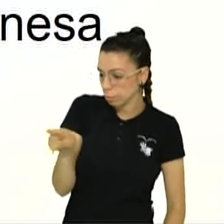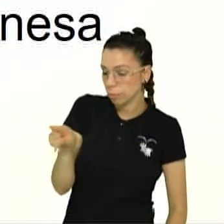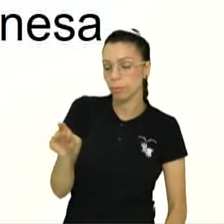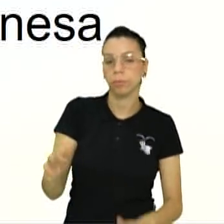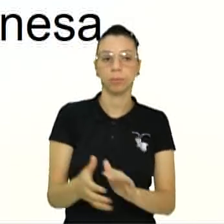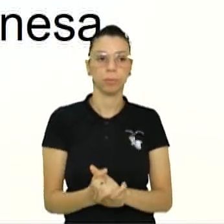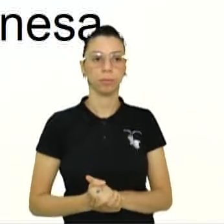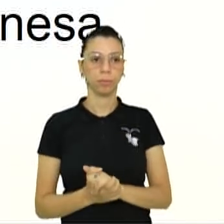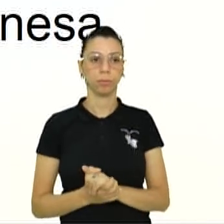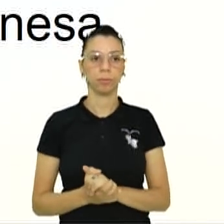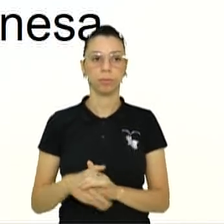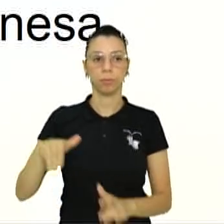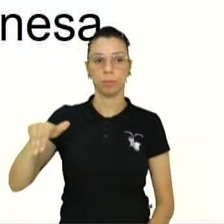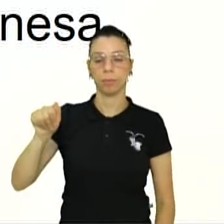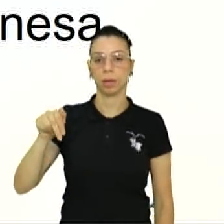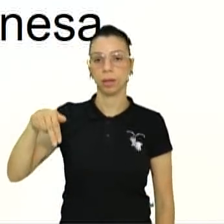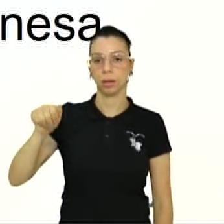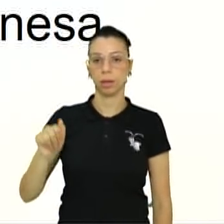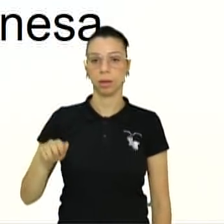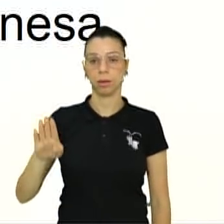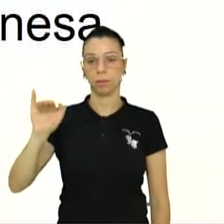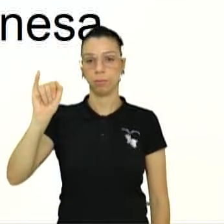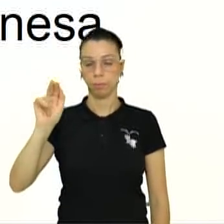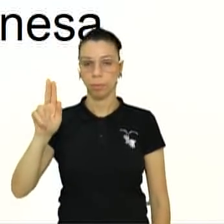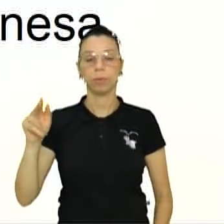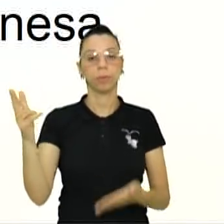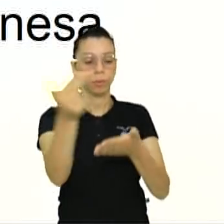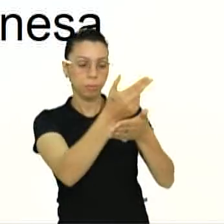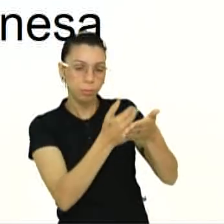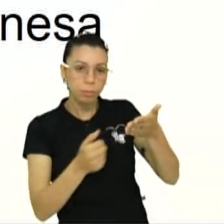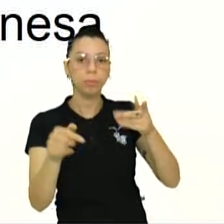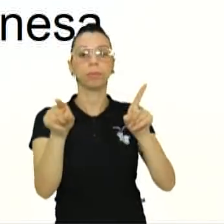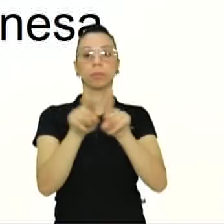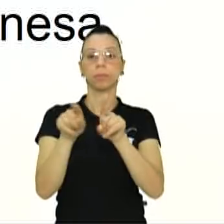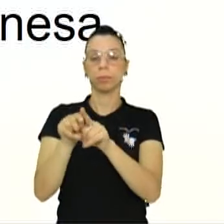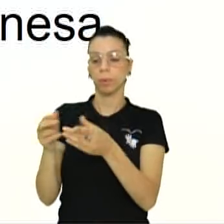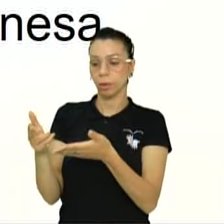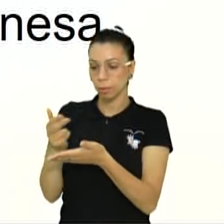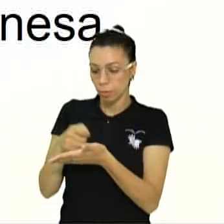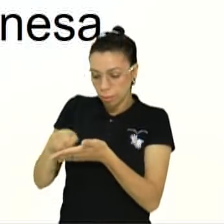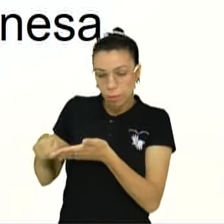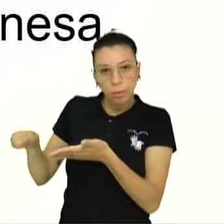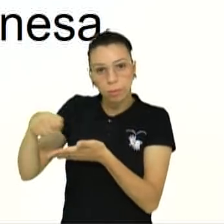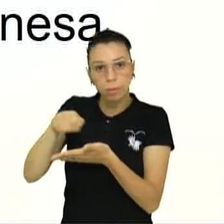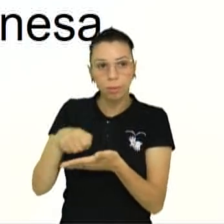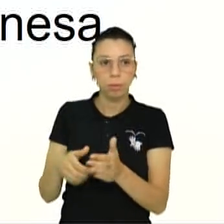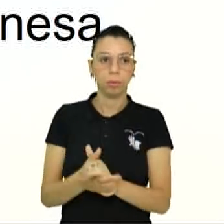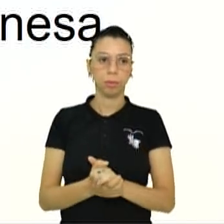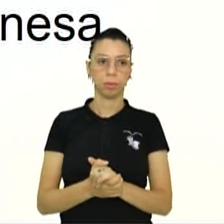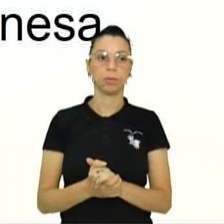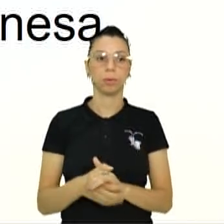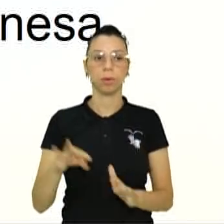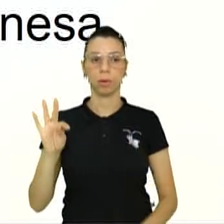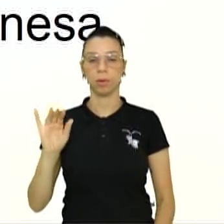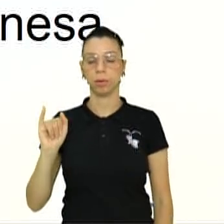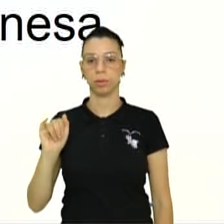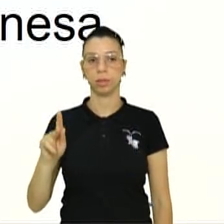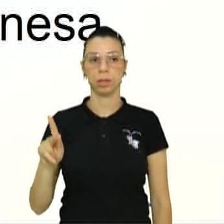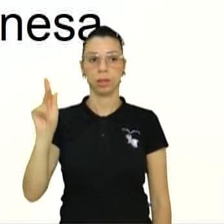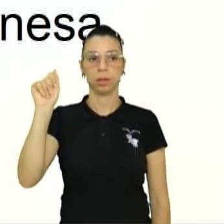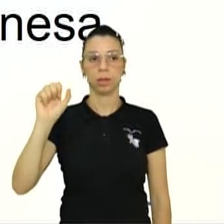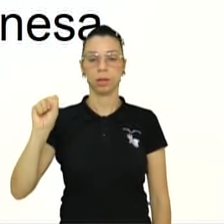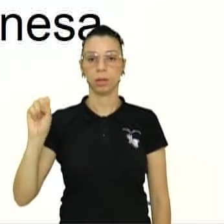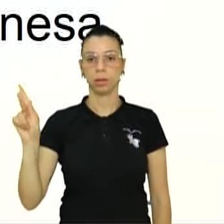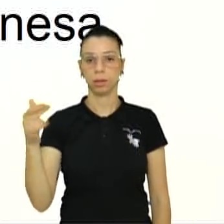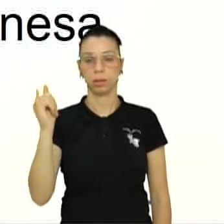Manabu Mabe, pintor e desenhista e tapeceiro, Chisashine Fujima, pintor e